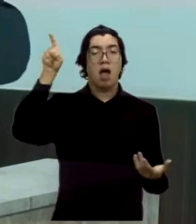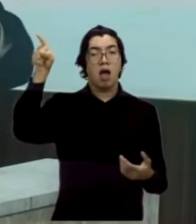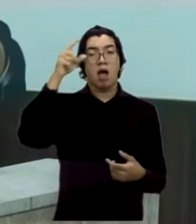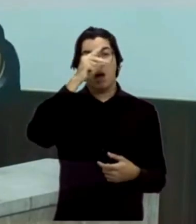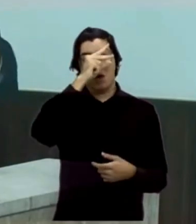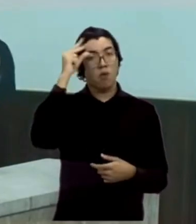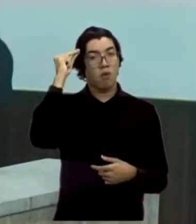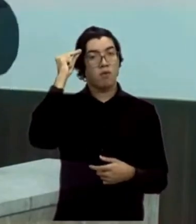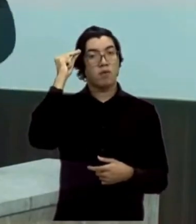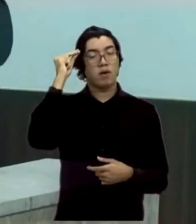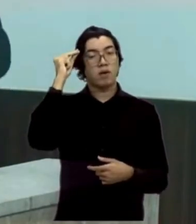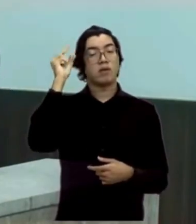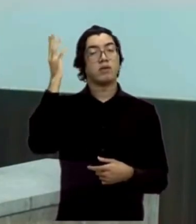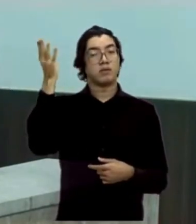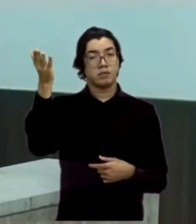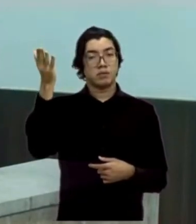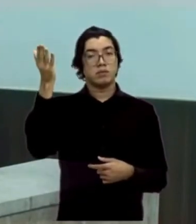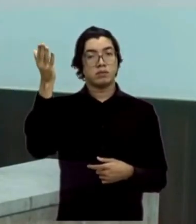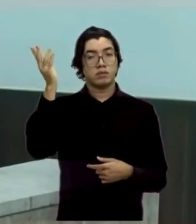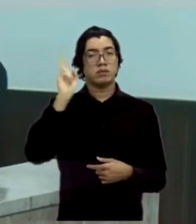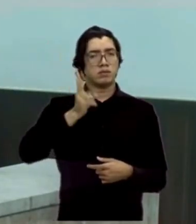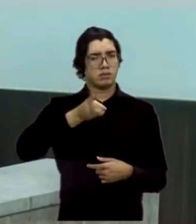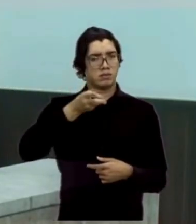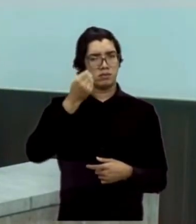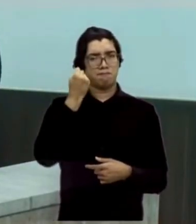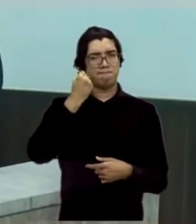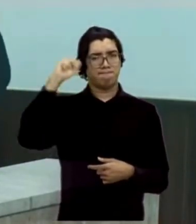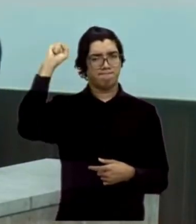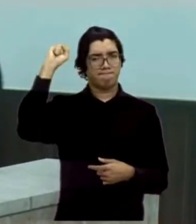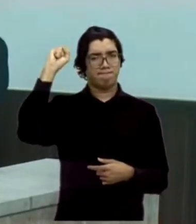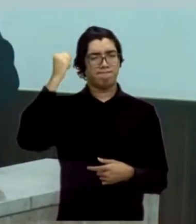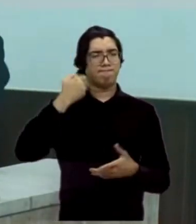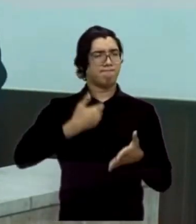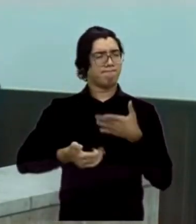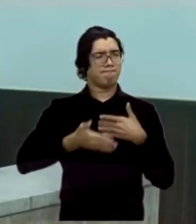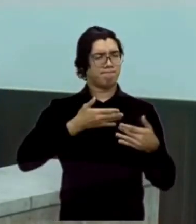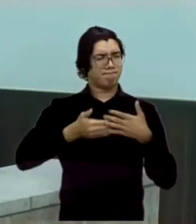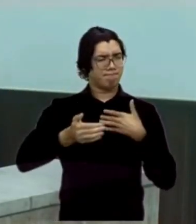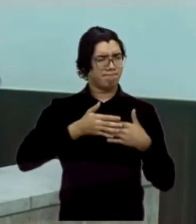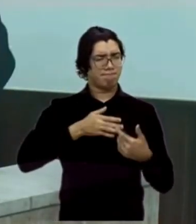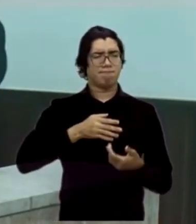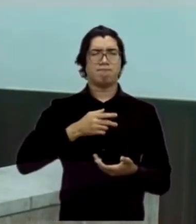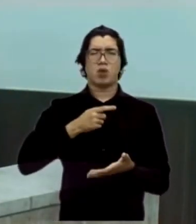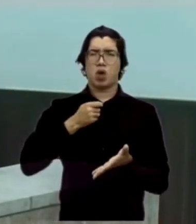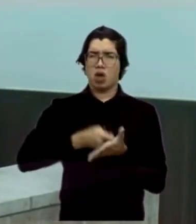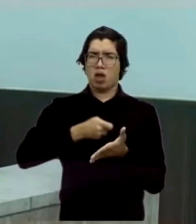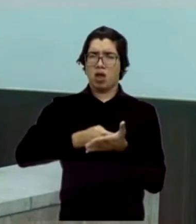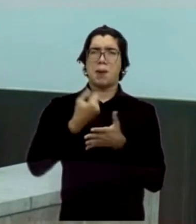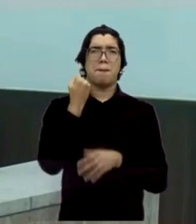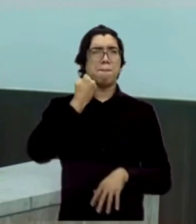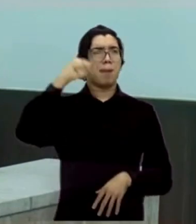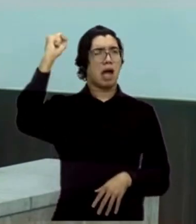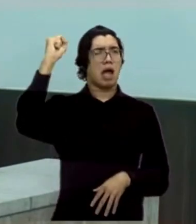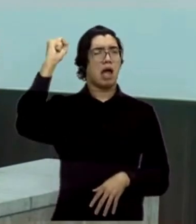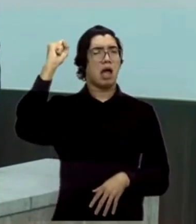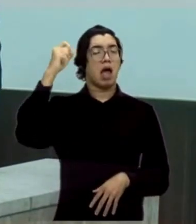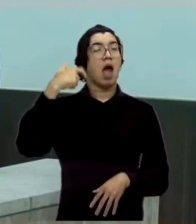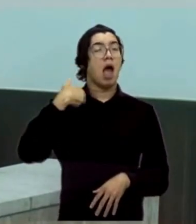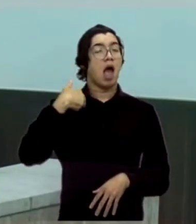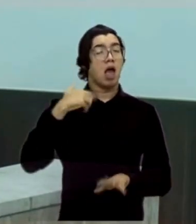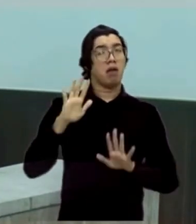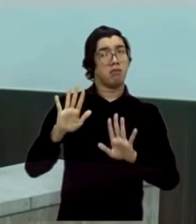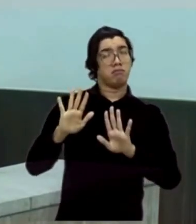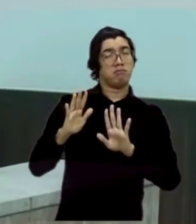sempre sempre defender Quem tá na gestão não importa o que seja tem que defender e eu não e eu não me presta esse papel